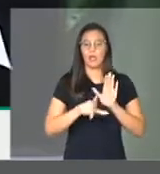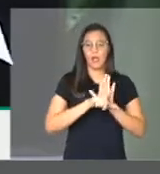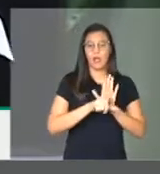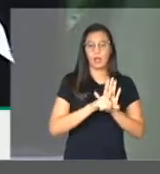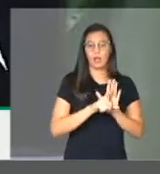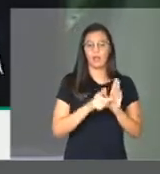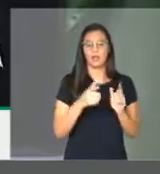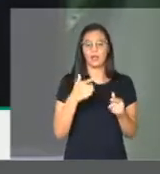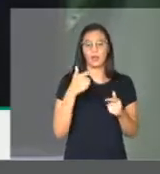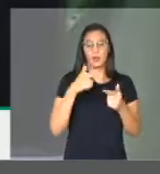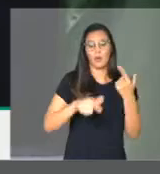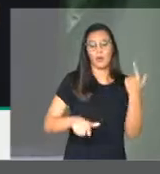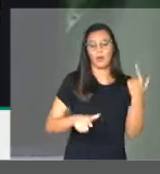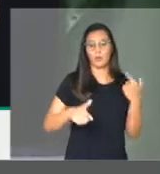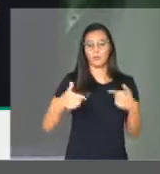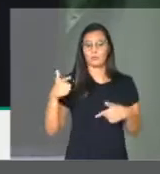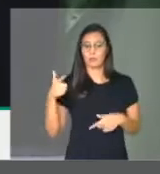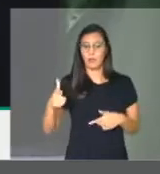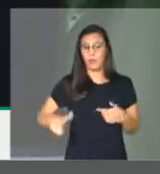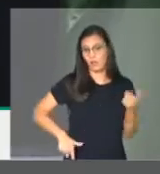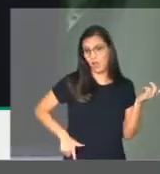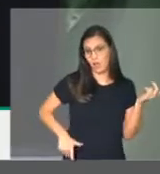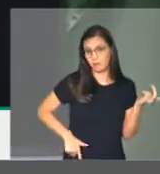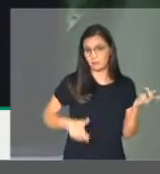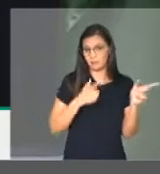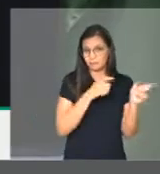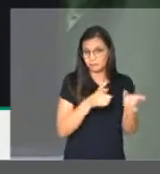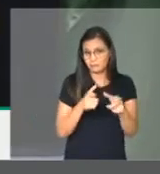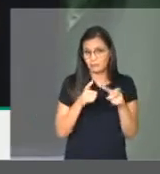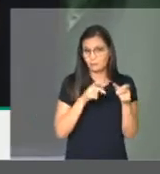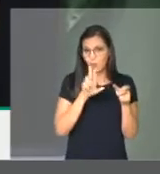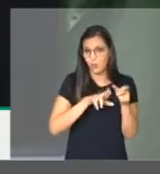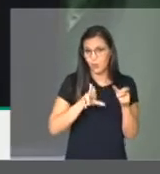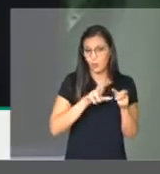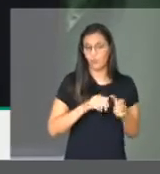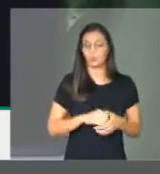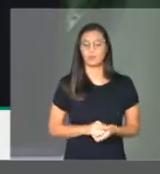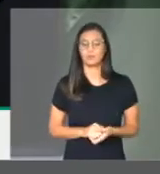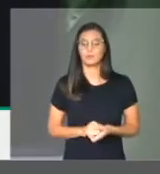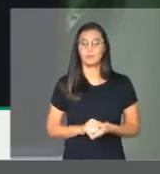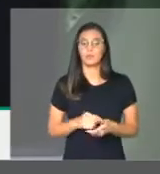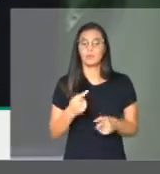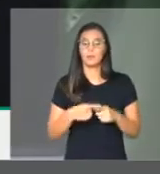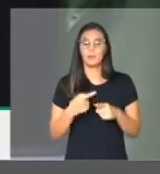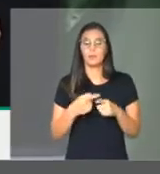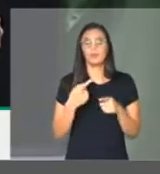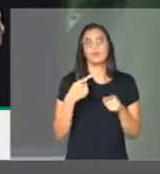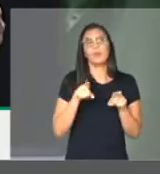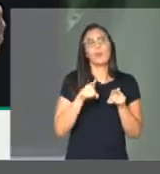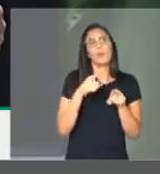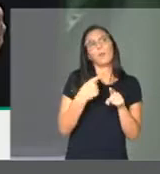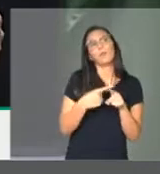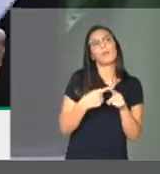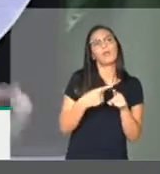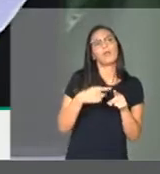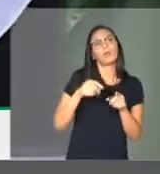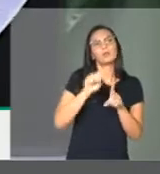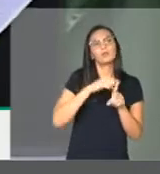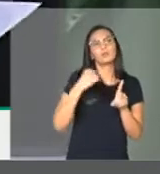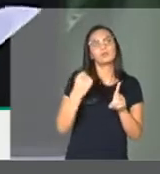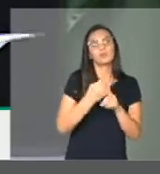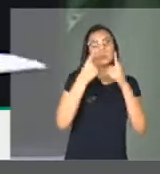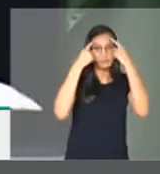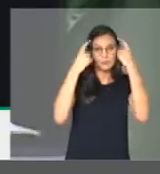Desarmamento, o aumento de penas desconectado do debate sobre as causas sociais da violência, mais